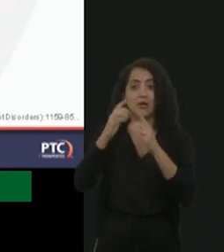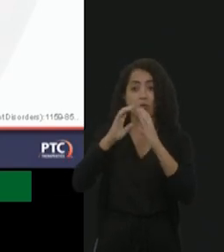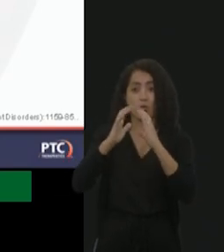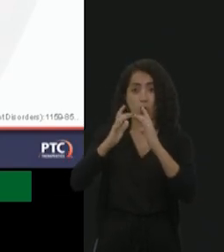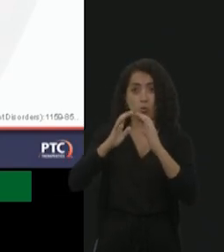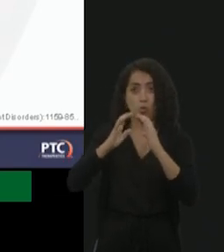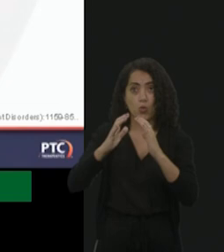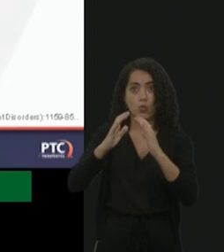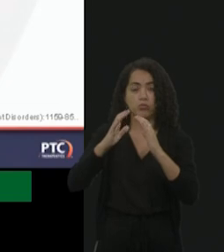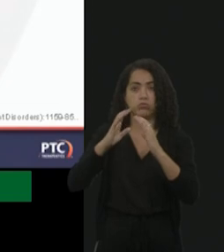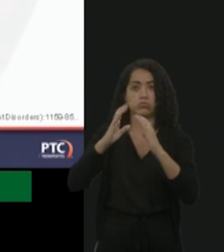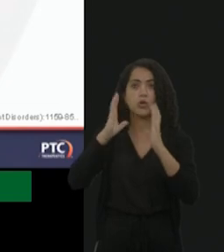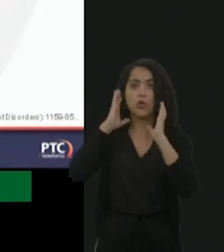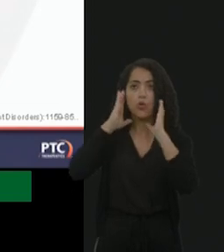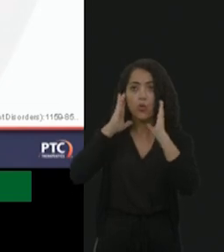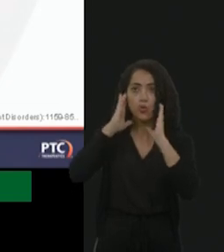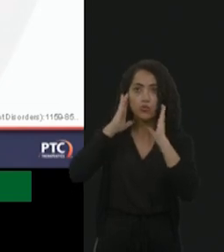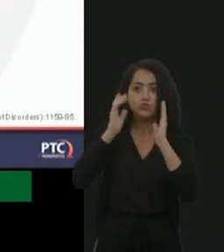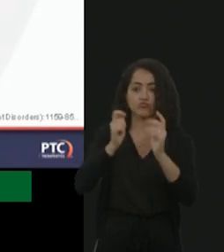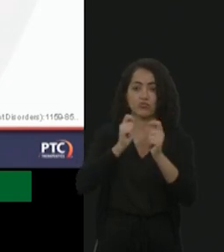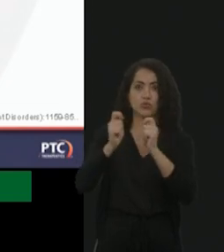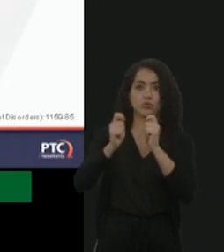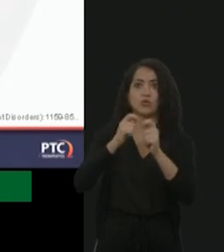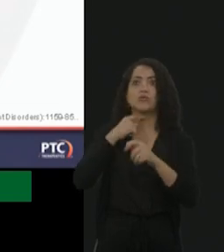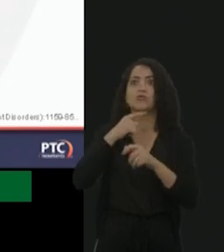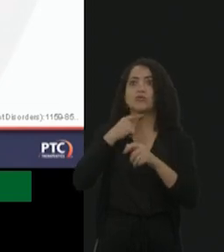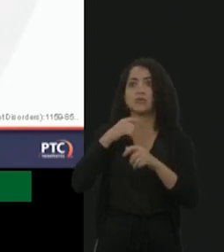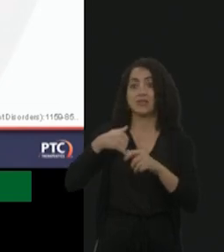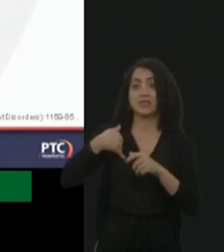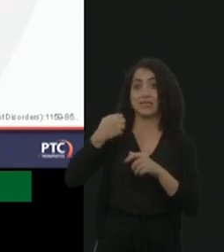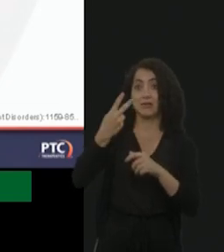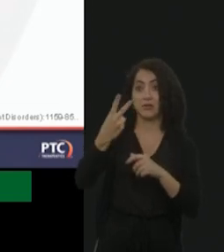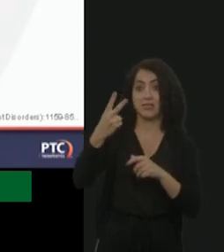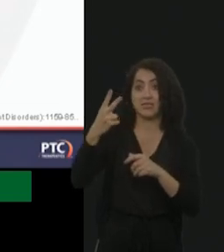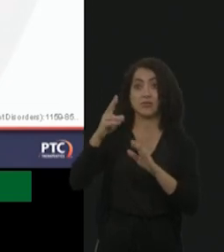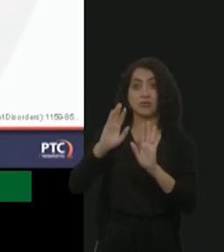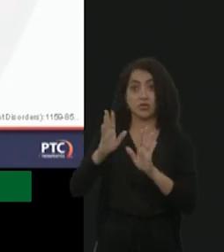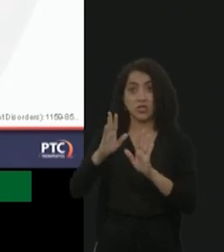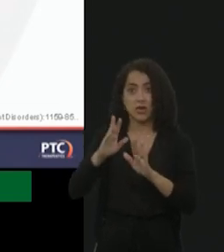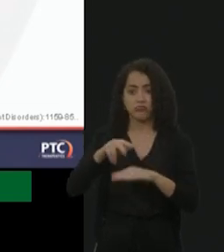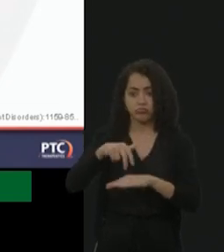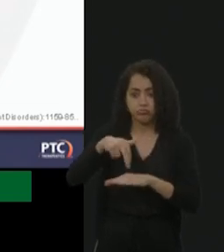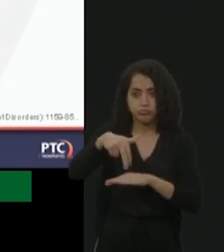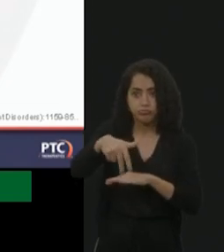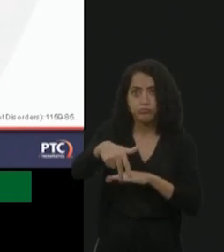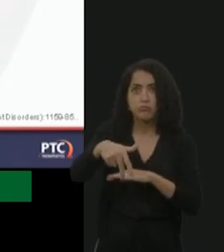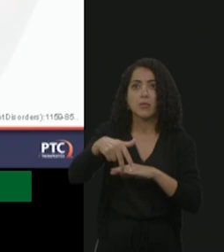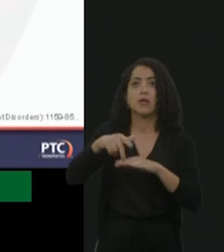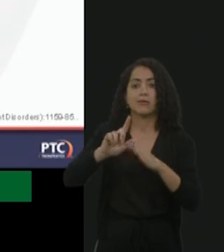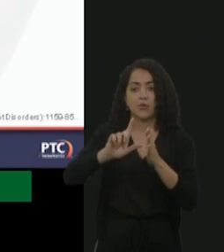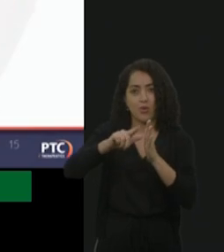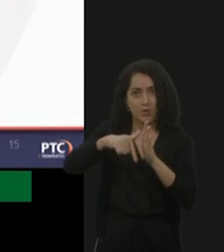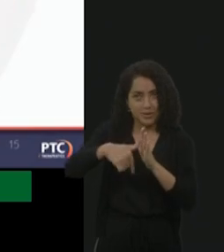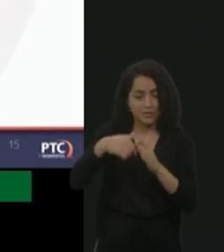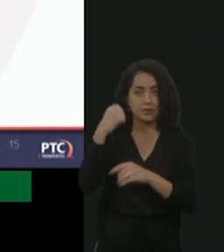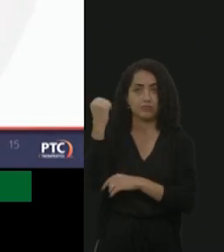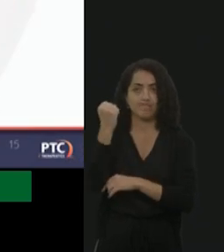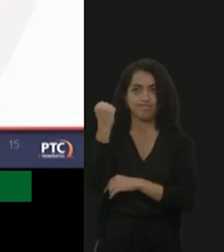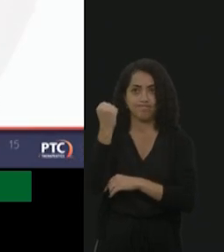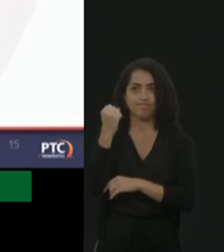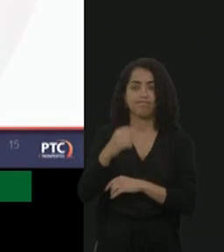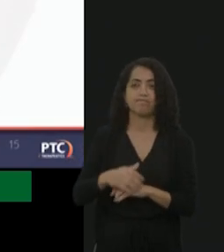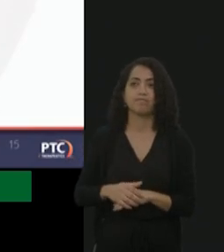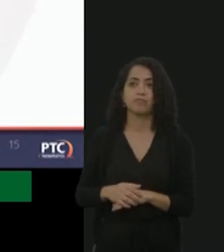de 2 anos e meio, que já era esperado que estivesse correndo, né? Então, um atraso bastante grave.